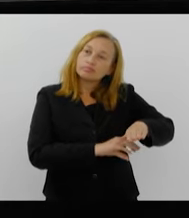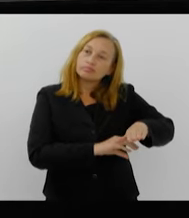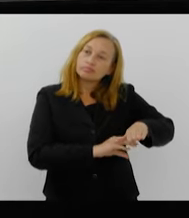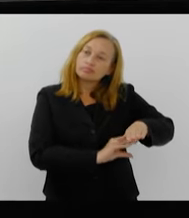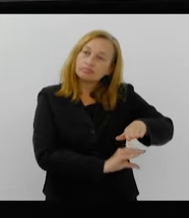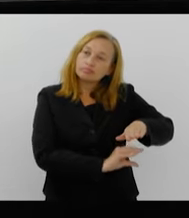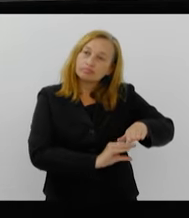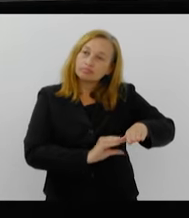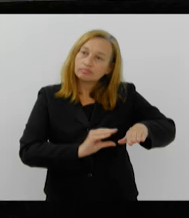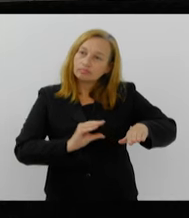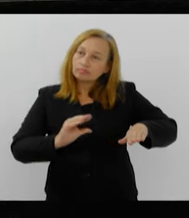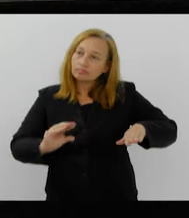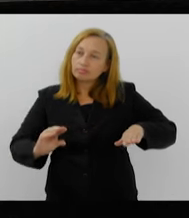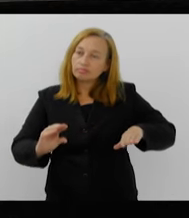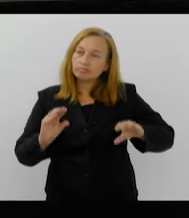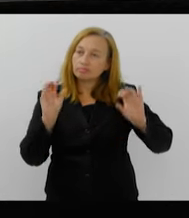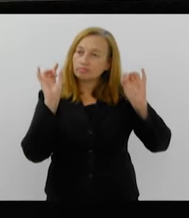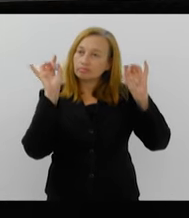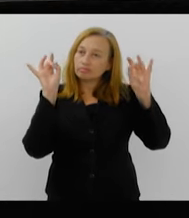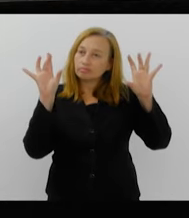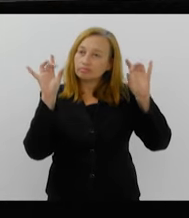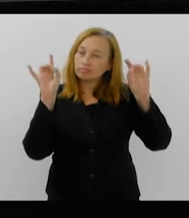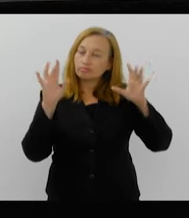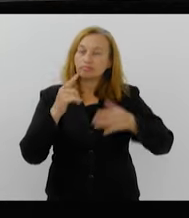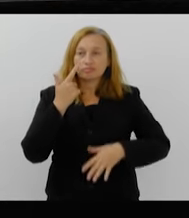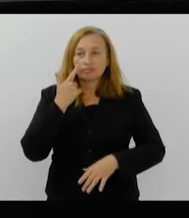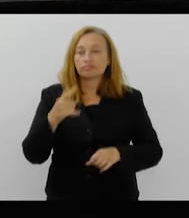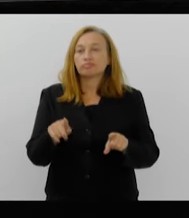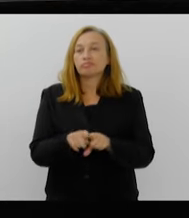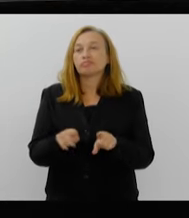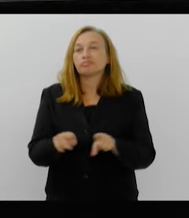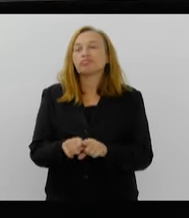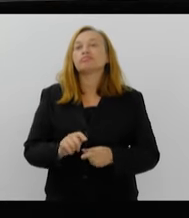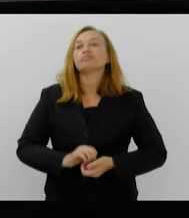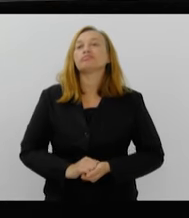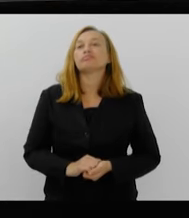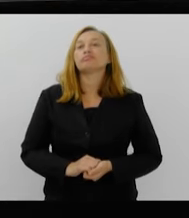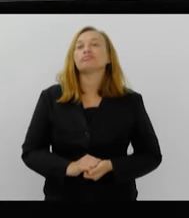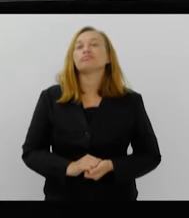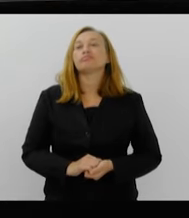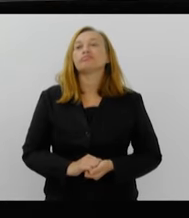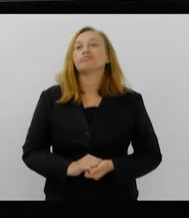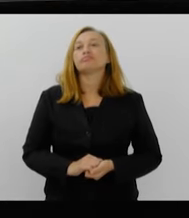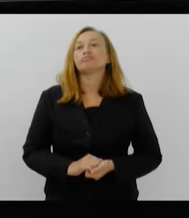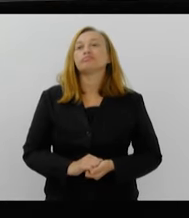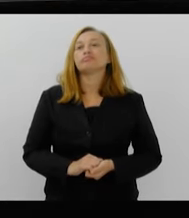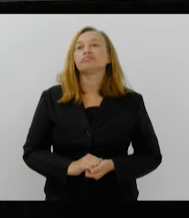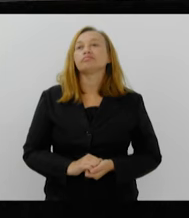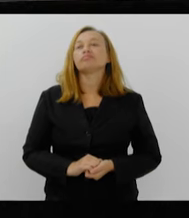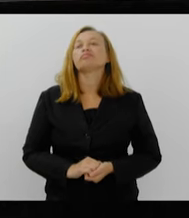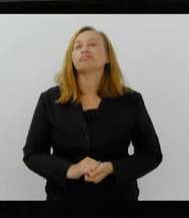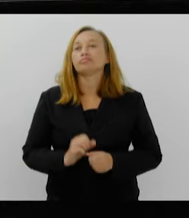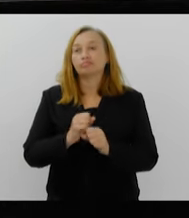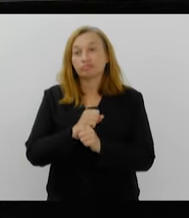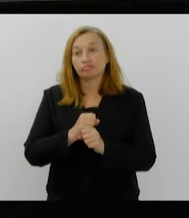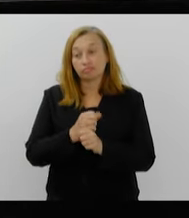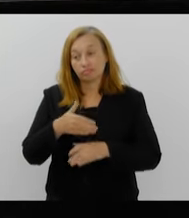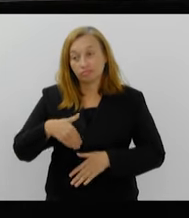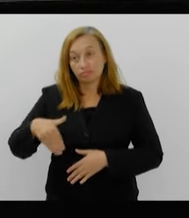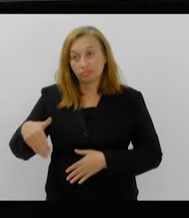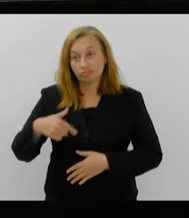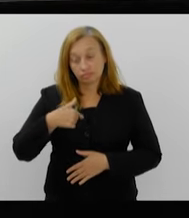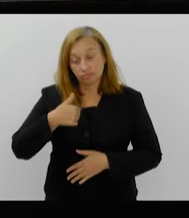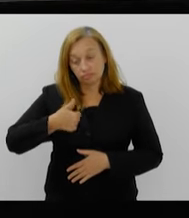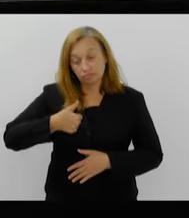Mexeram nos fundos especiais e vimos também, durante essa legislatura, e olha que eu sou deputado de